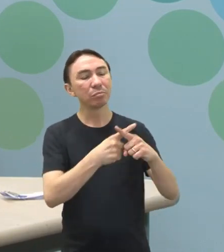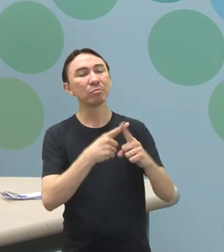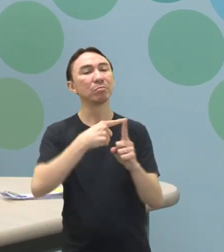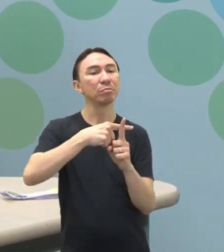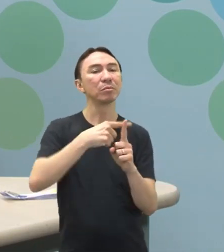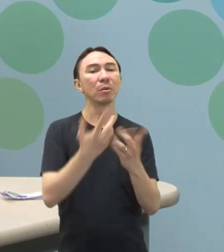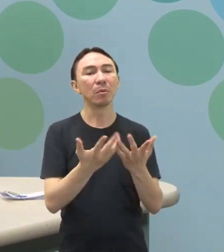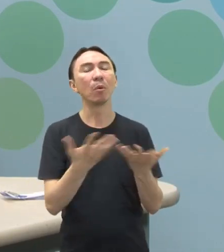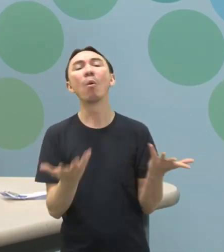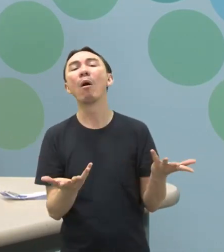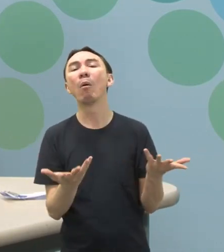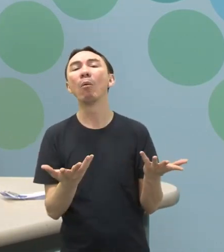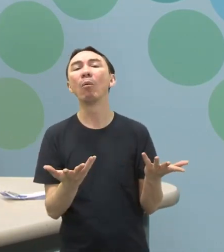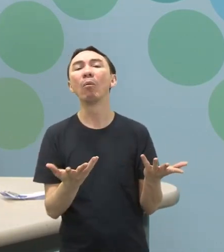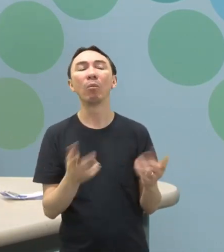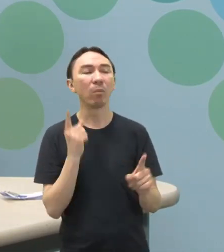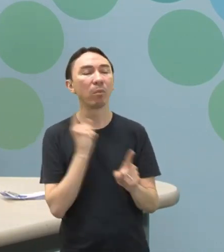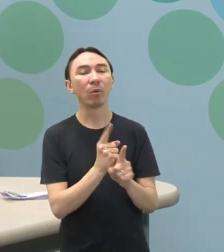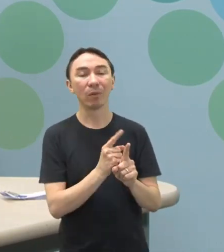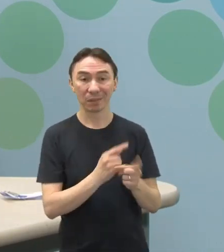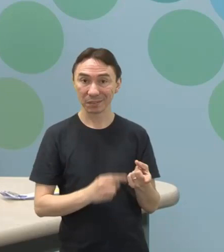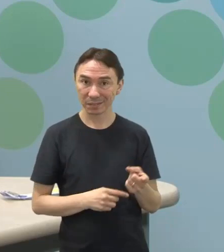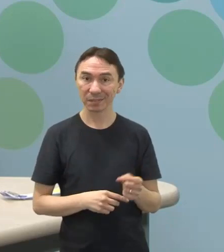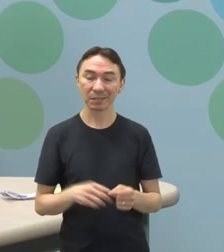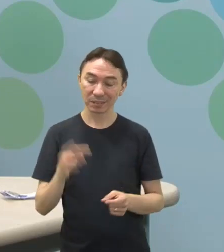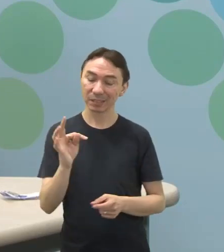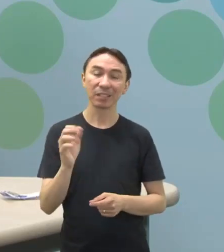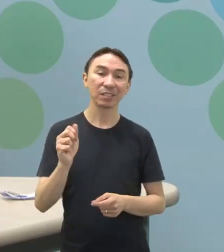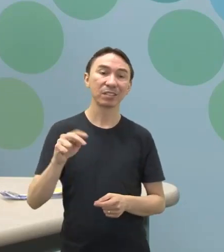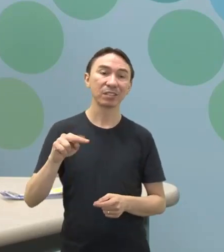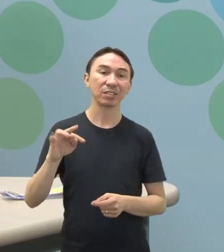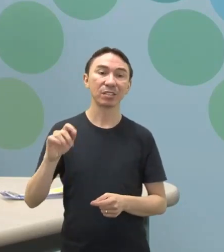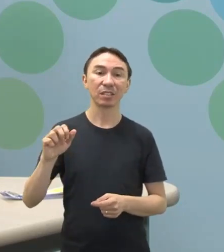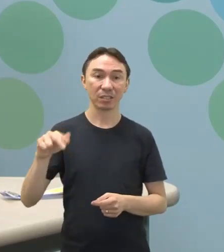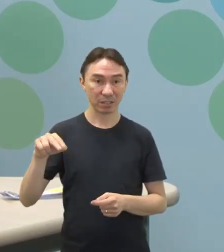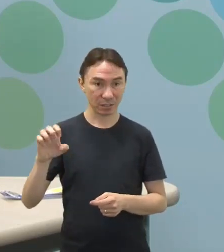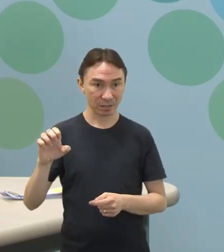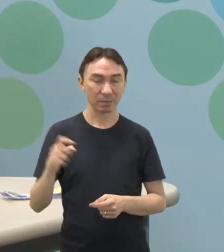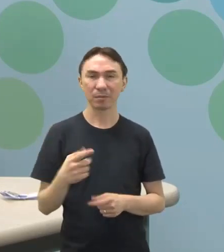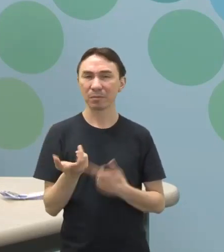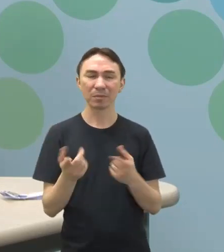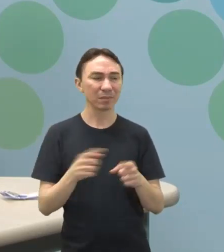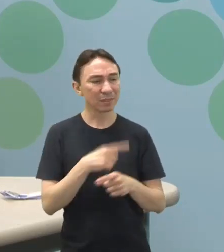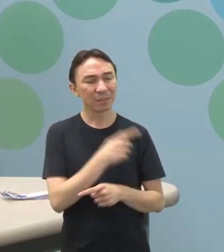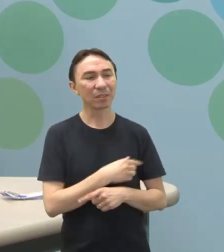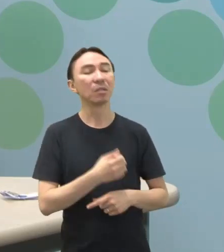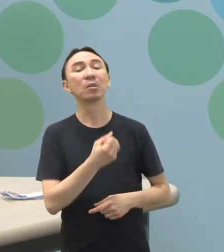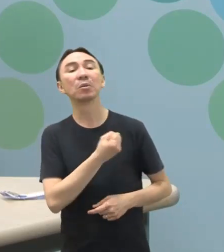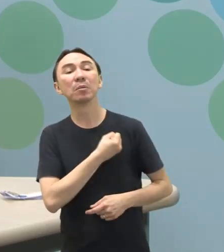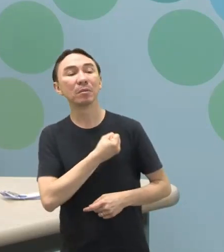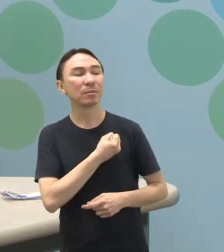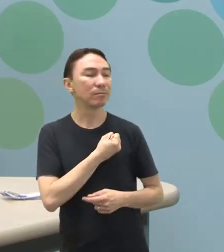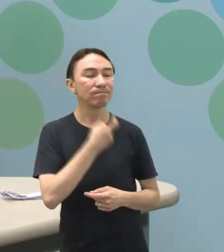é professora Tatiane também como você pensou nestes números né A